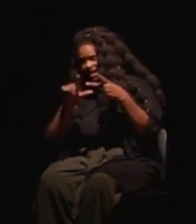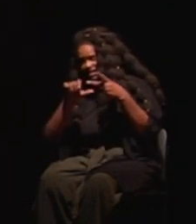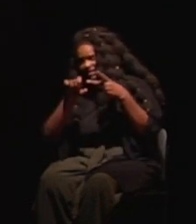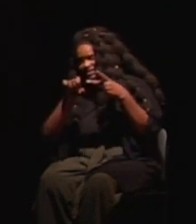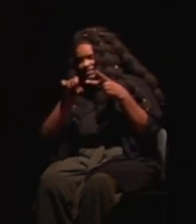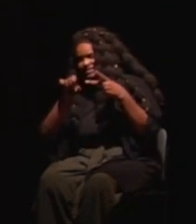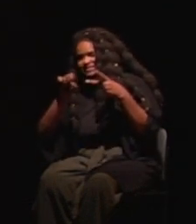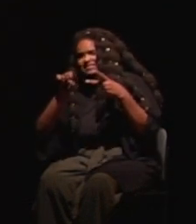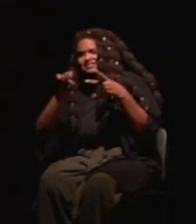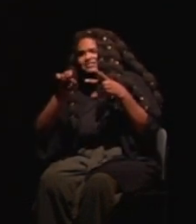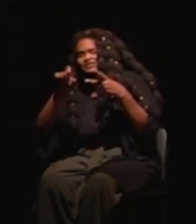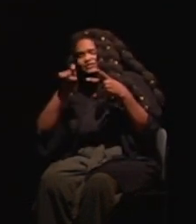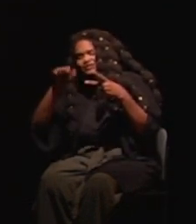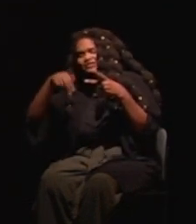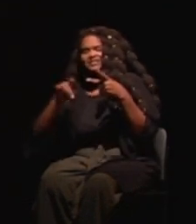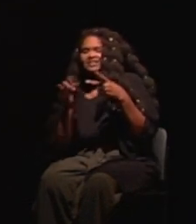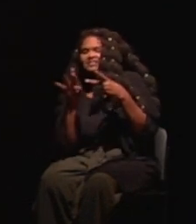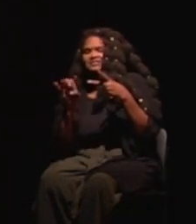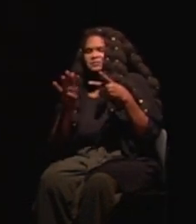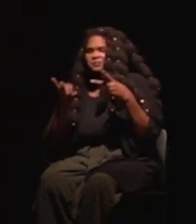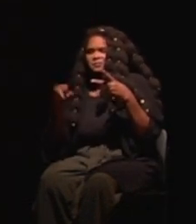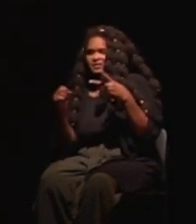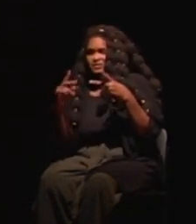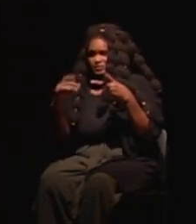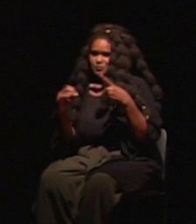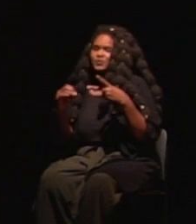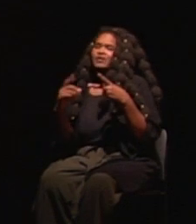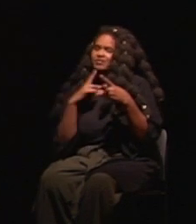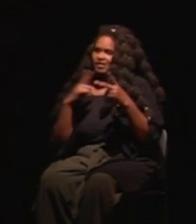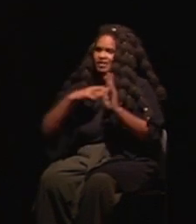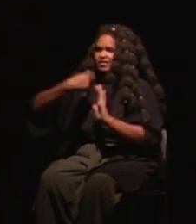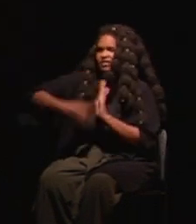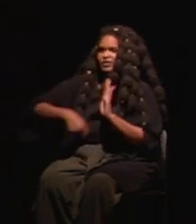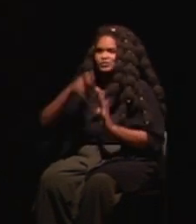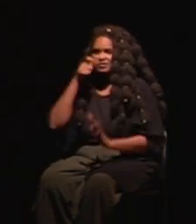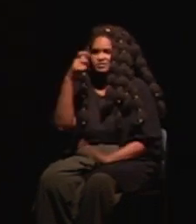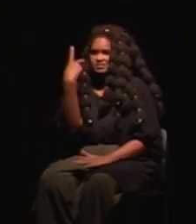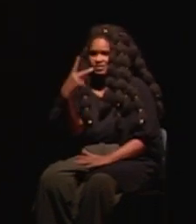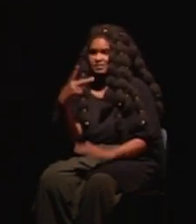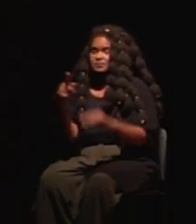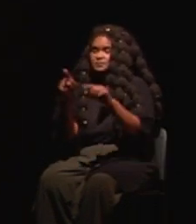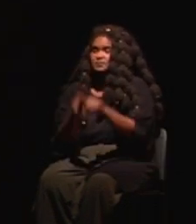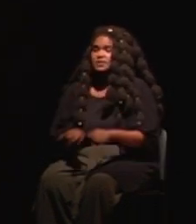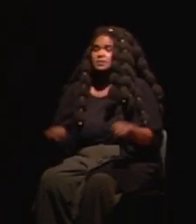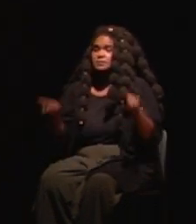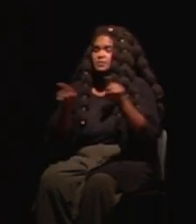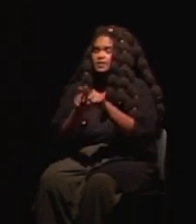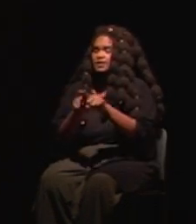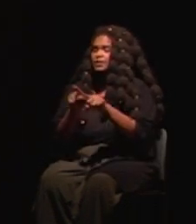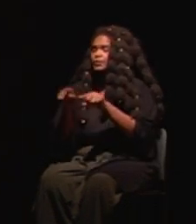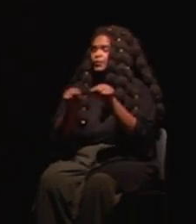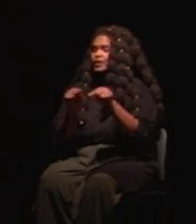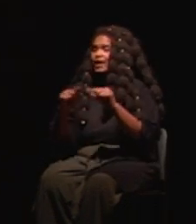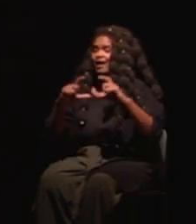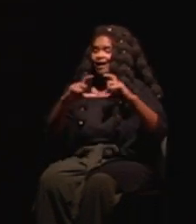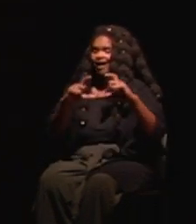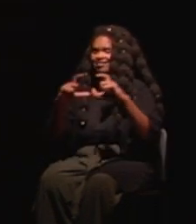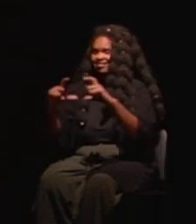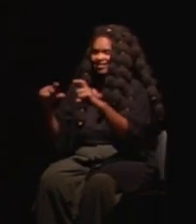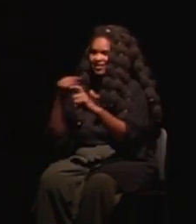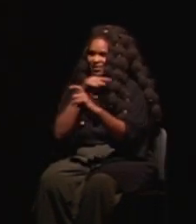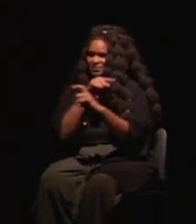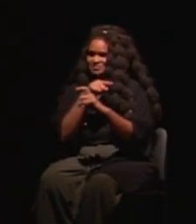Não sei se ele está aqui, mas também tem um texto dele bem interessante. Nós temos também, como vocês viram, esses cartões